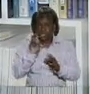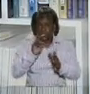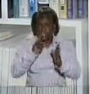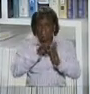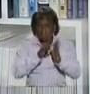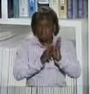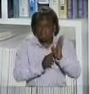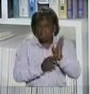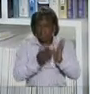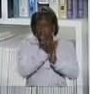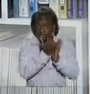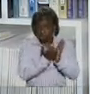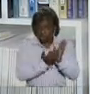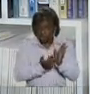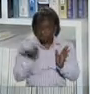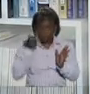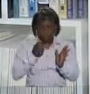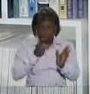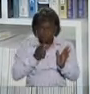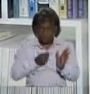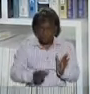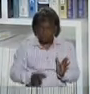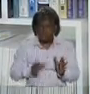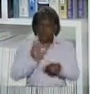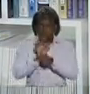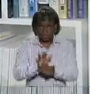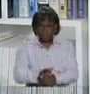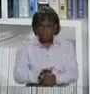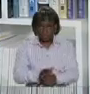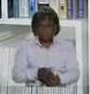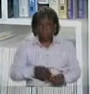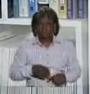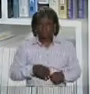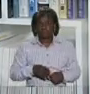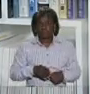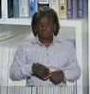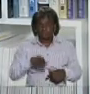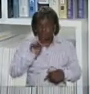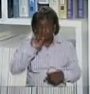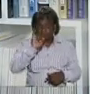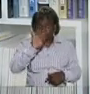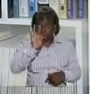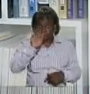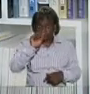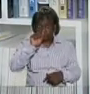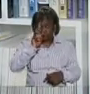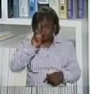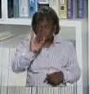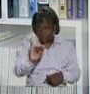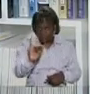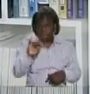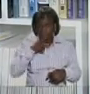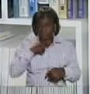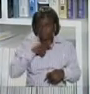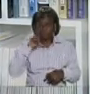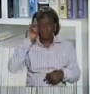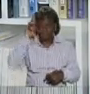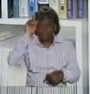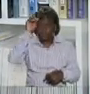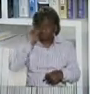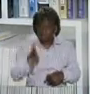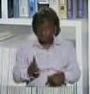15 recomendações nas quais a gente chegou para mover o campo. A Cital tanto faz parte da